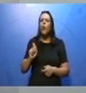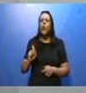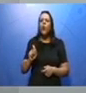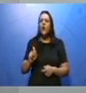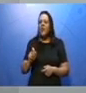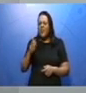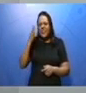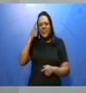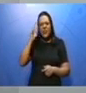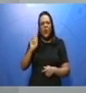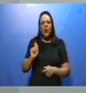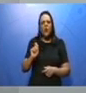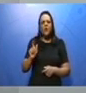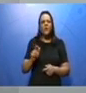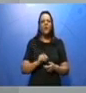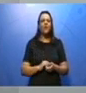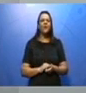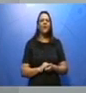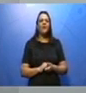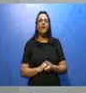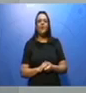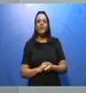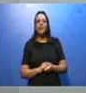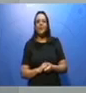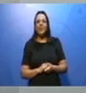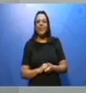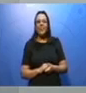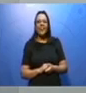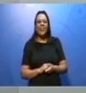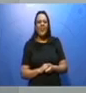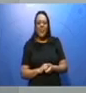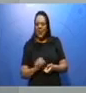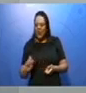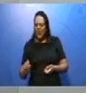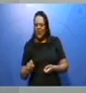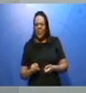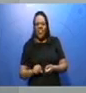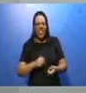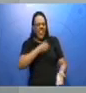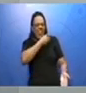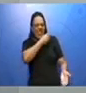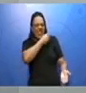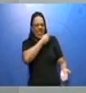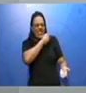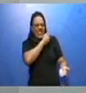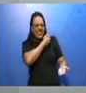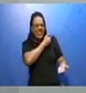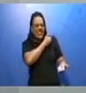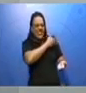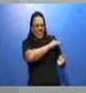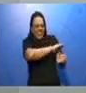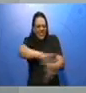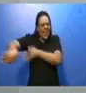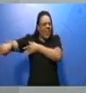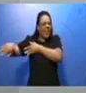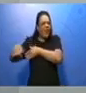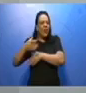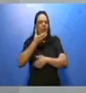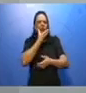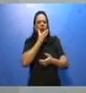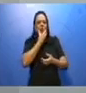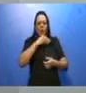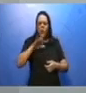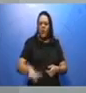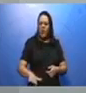ele disse? Olha lá. Sai da frente, moleque. Ué, né? Nós nos surpreendemos. Mas sai